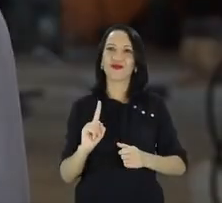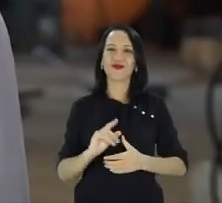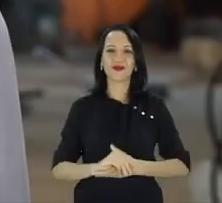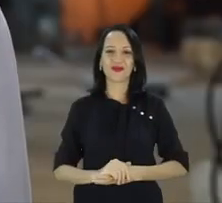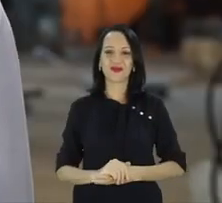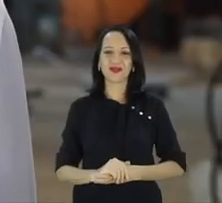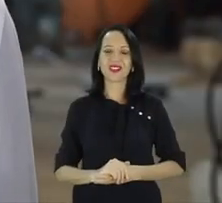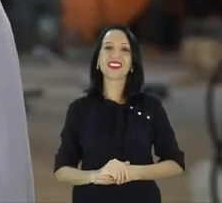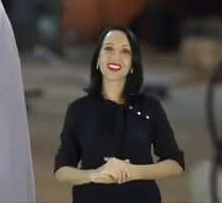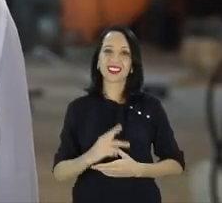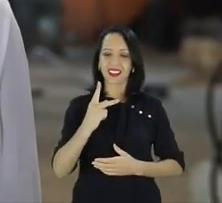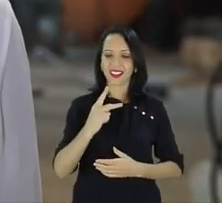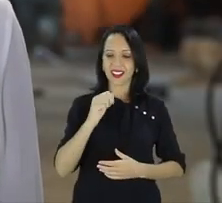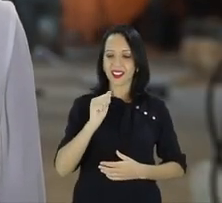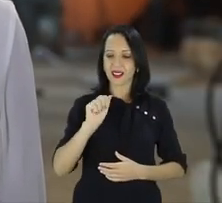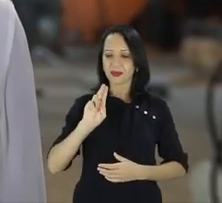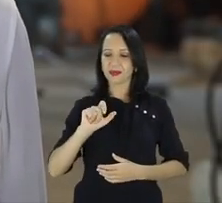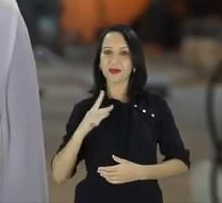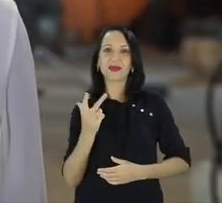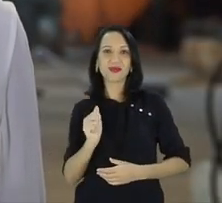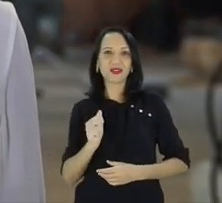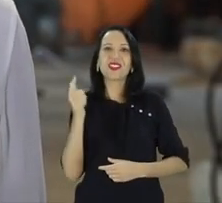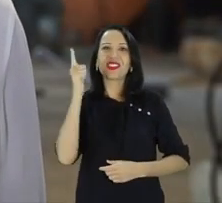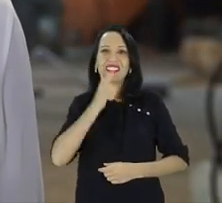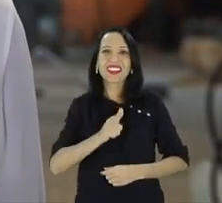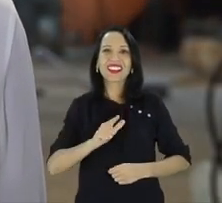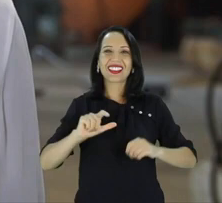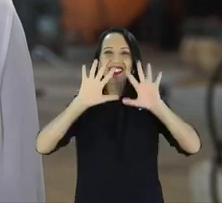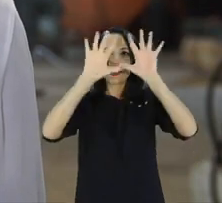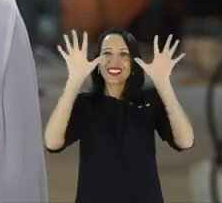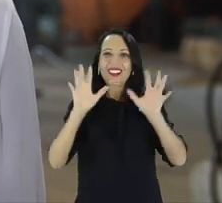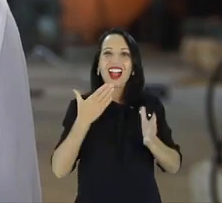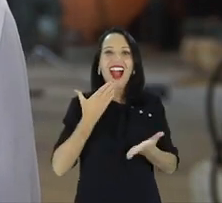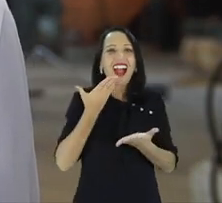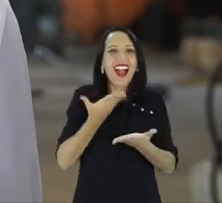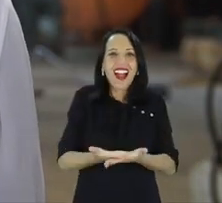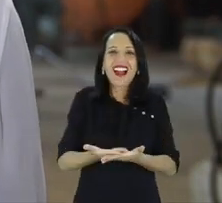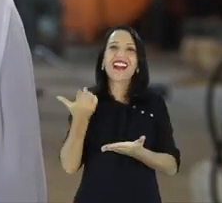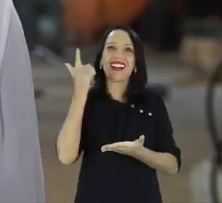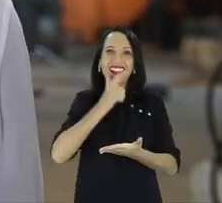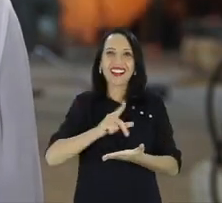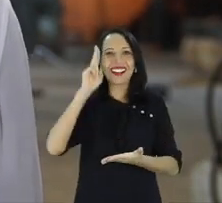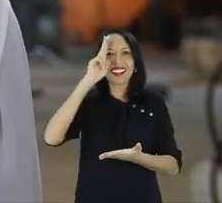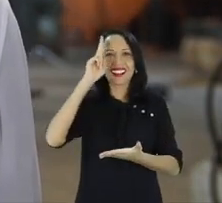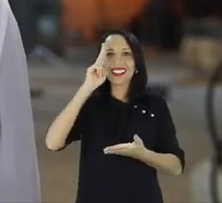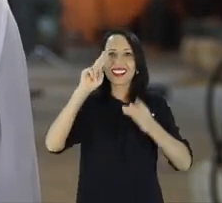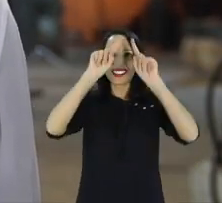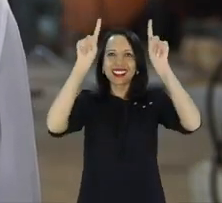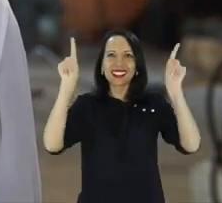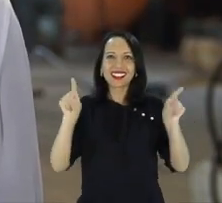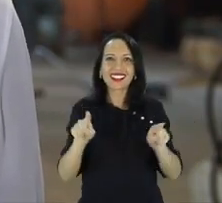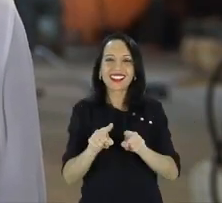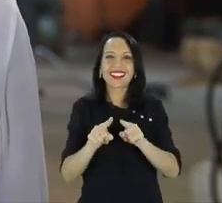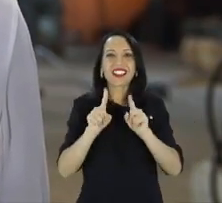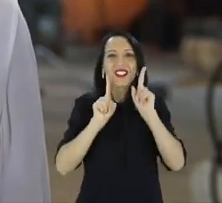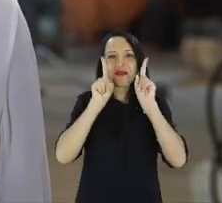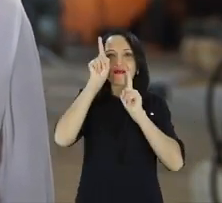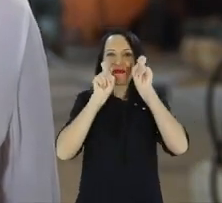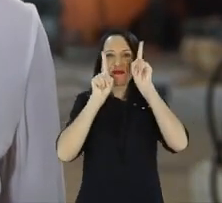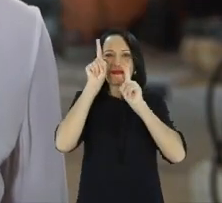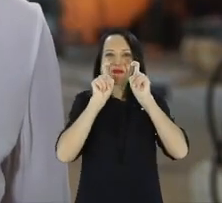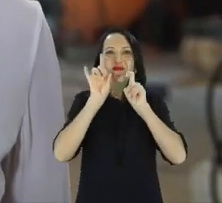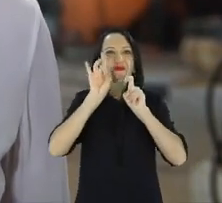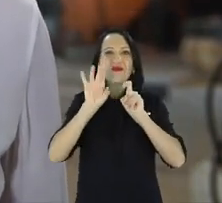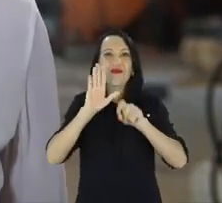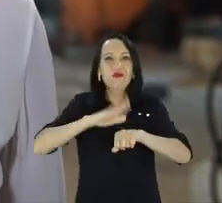conseguiu capturar de uma maneira incrível realmente incrível a expressão do Airton é mais do que